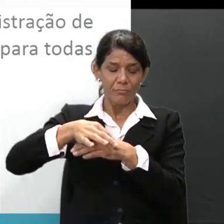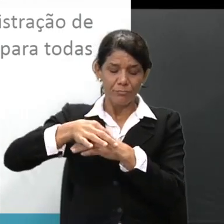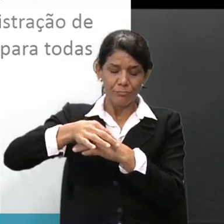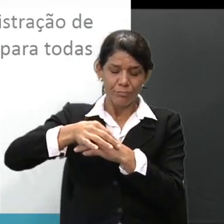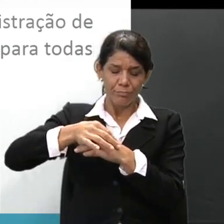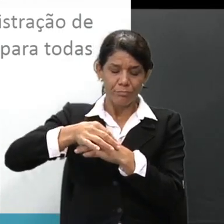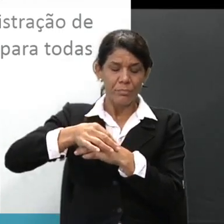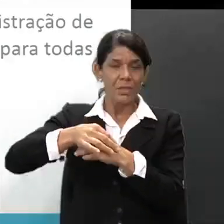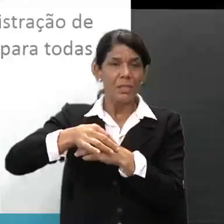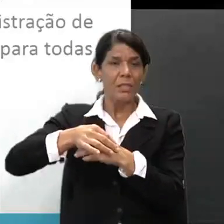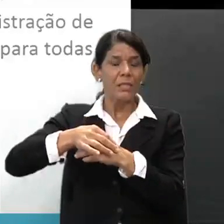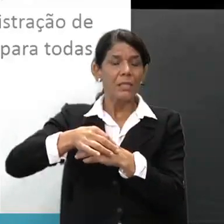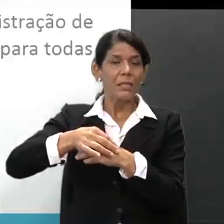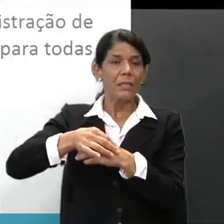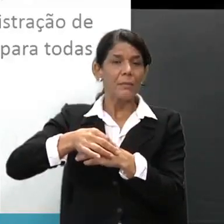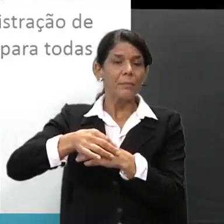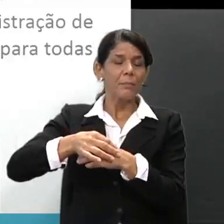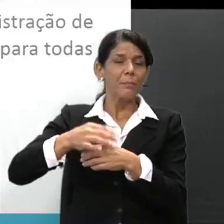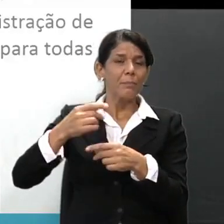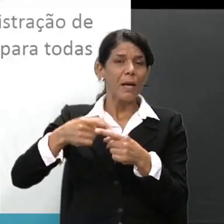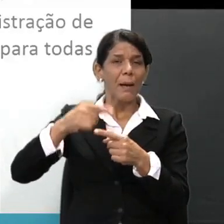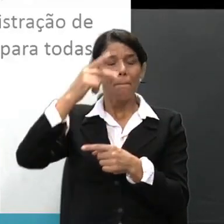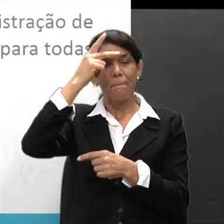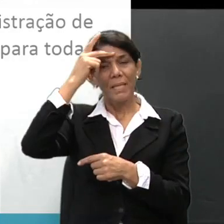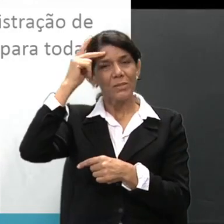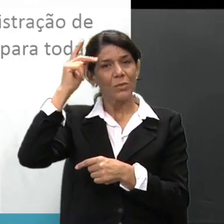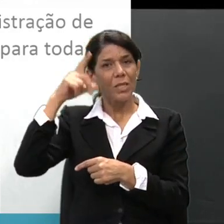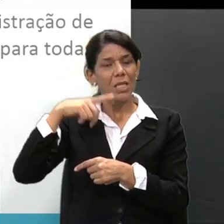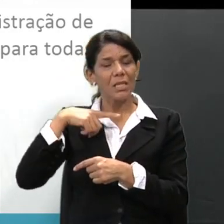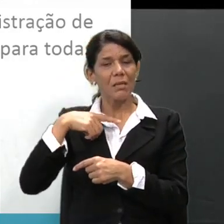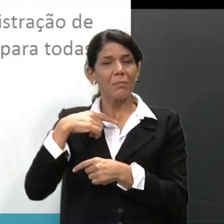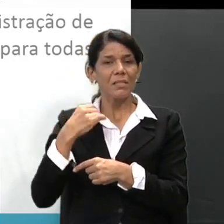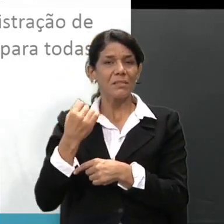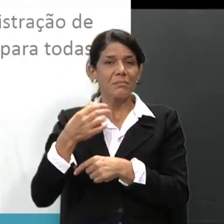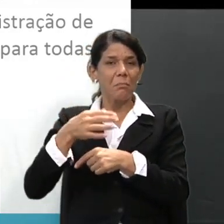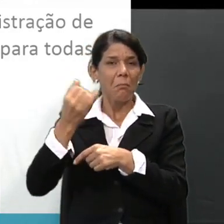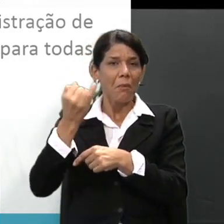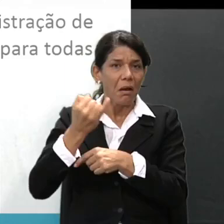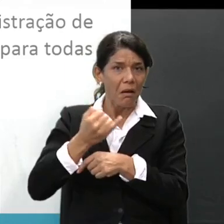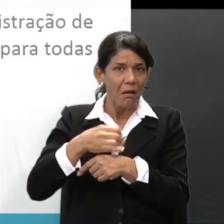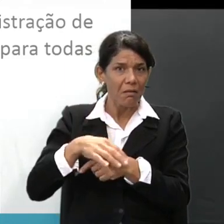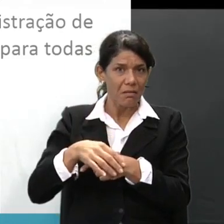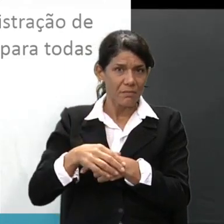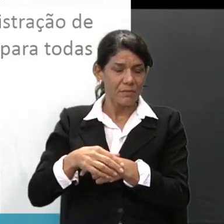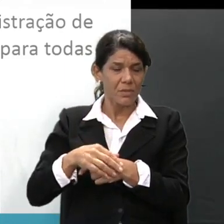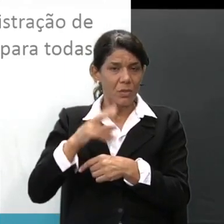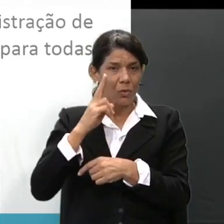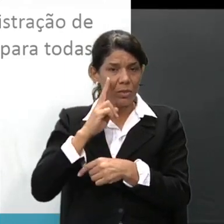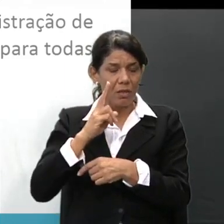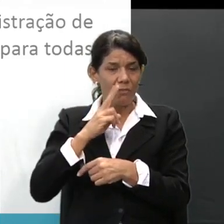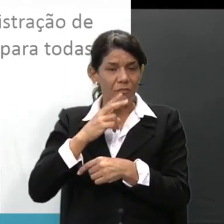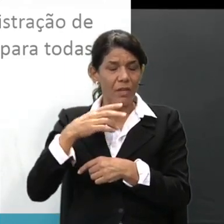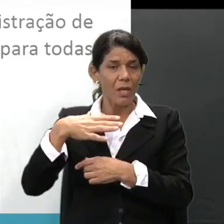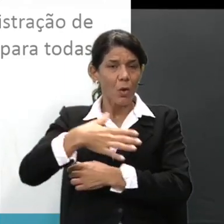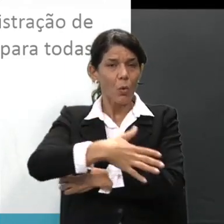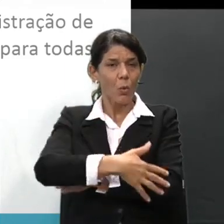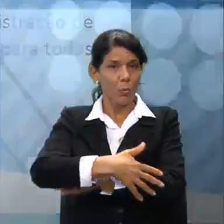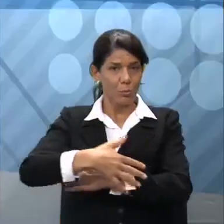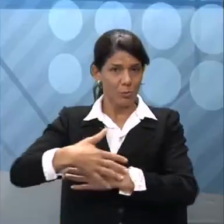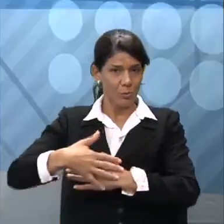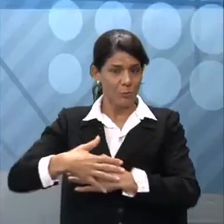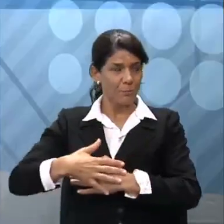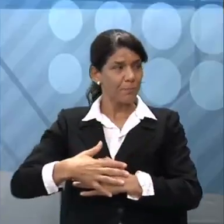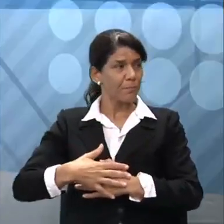gente aperta, né, e faz então a prega justamente para que a gente consiga visualizar o músculo.